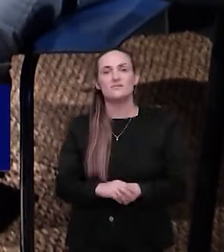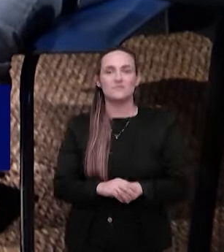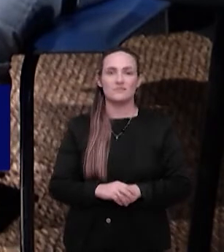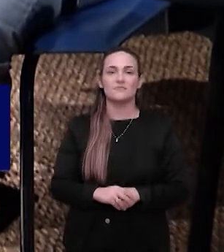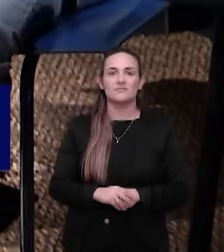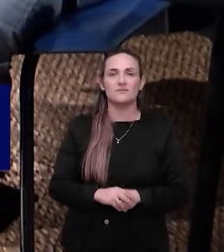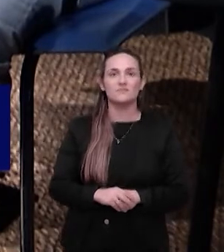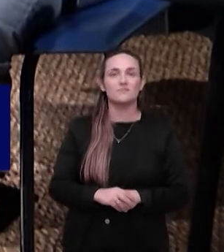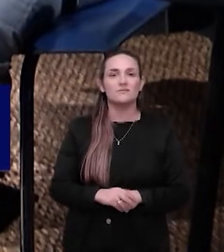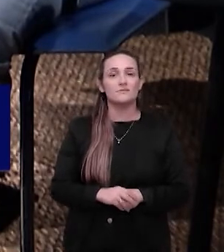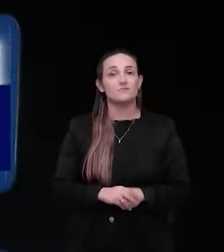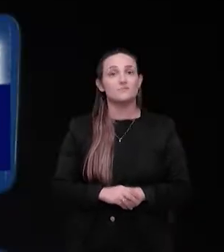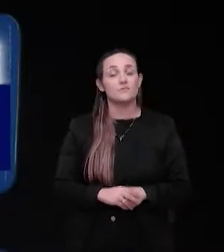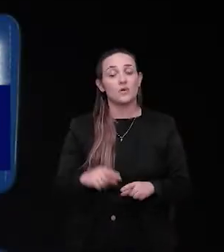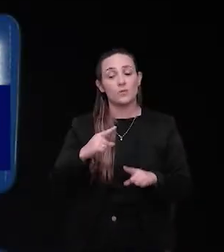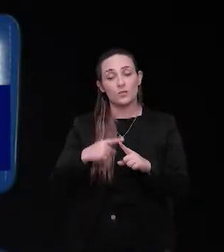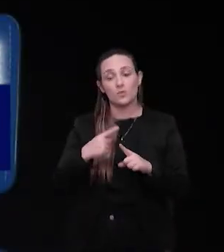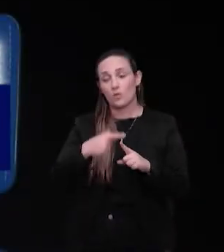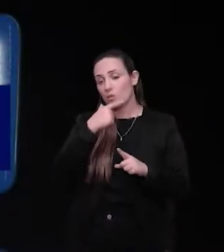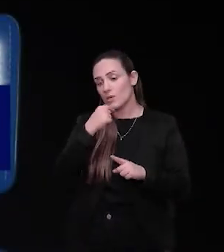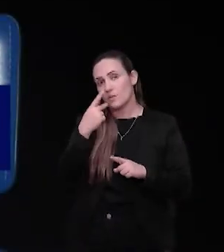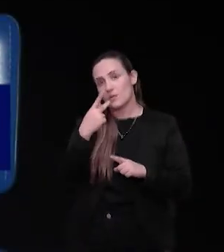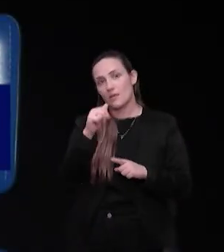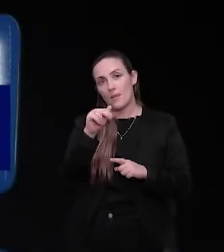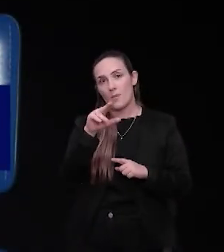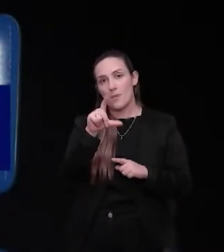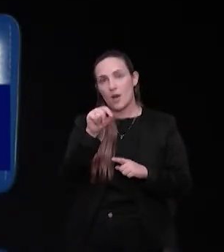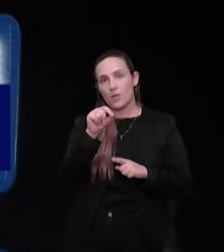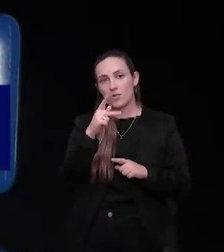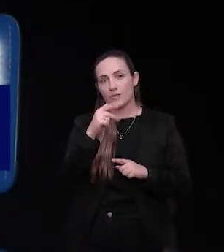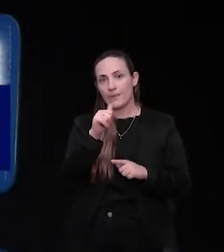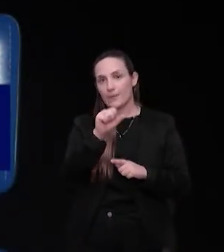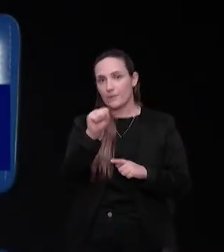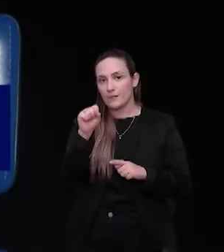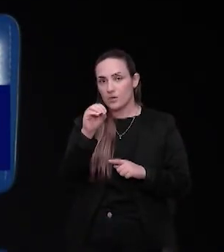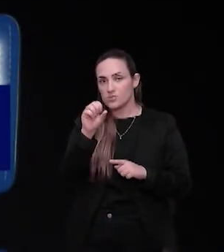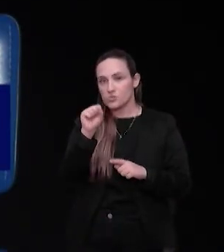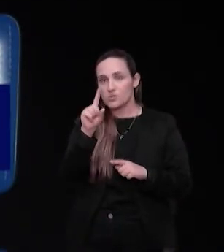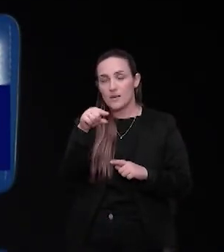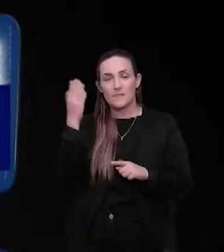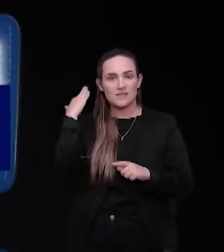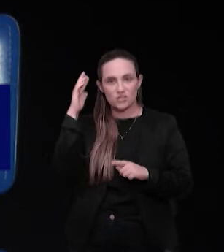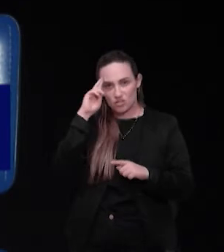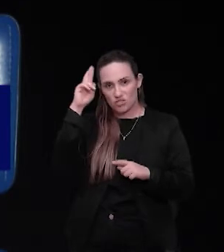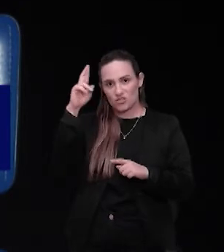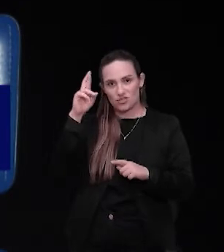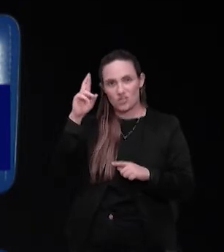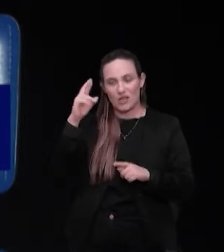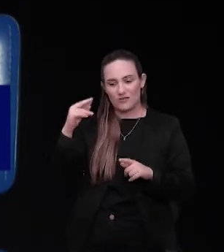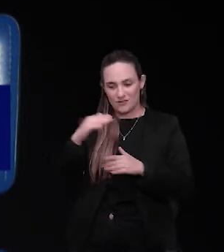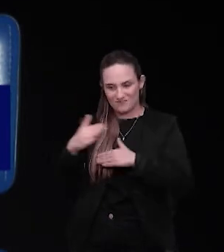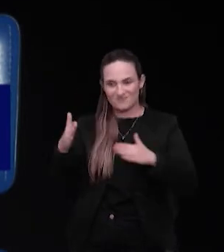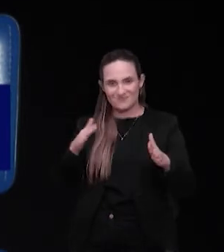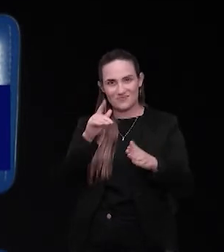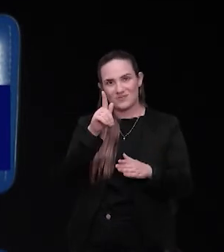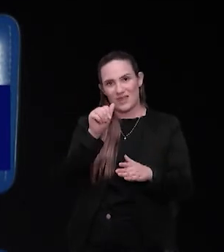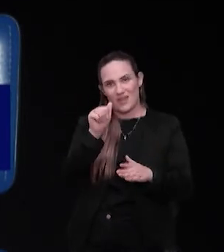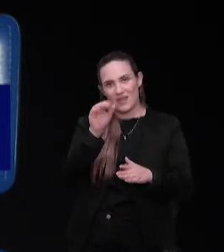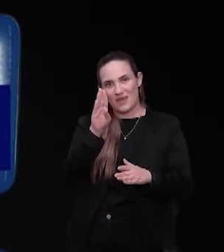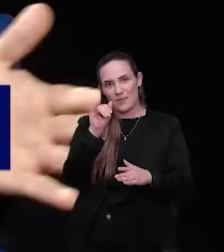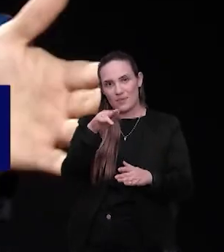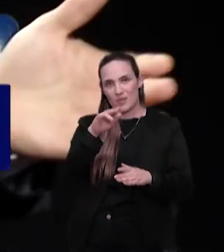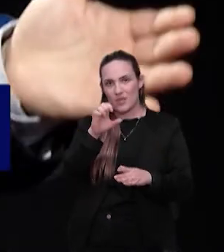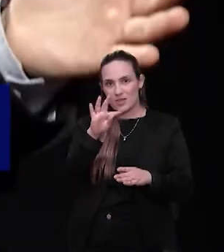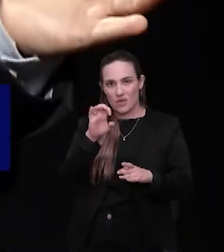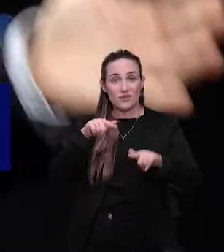Passos era o chefe de gabinete. Aí acabei ficando com ele 5 anos. Então, assim, a parte administrativa e institucional do Ministério Público